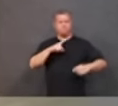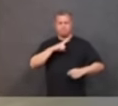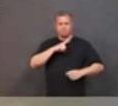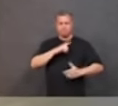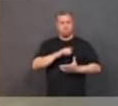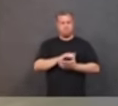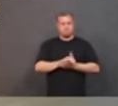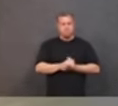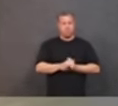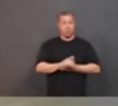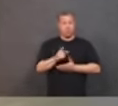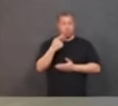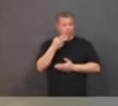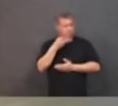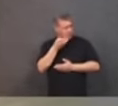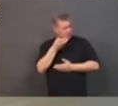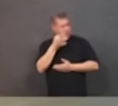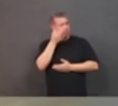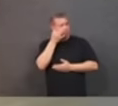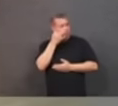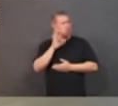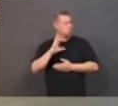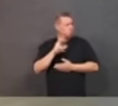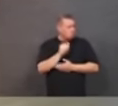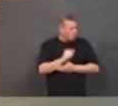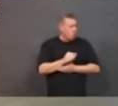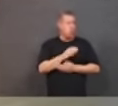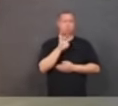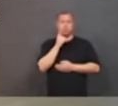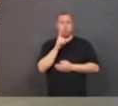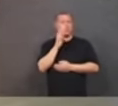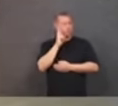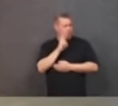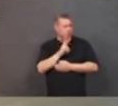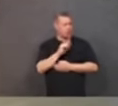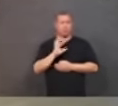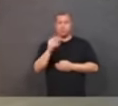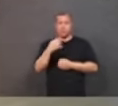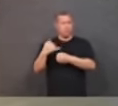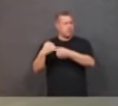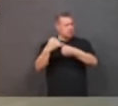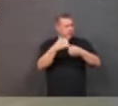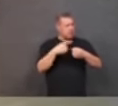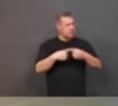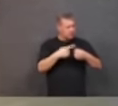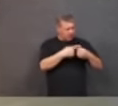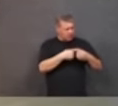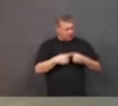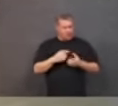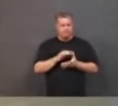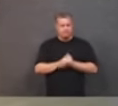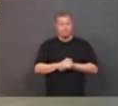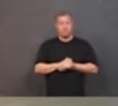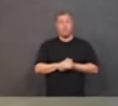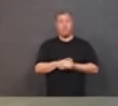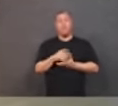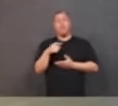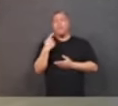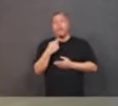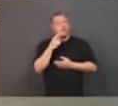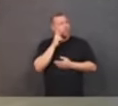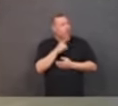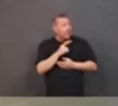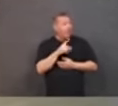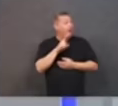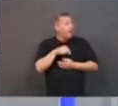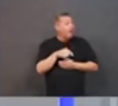A gente vê hoje, isso é notório em todos os campos, em todas as cidades. No entanto, vemos claramente que houve um crescimento quantitativo.